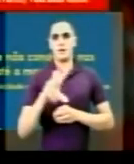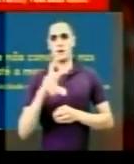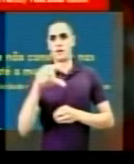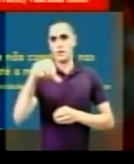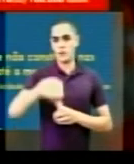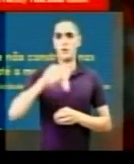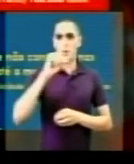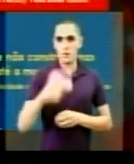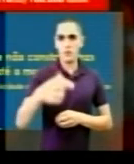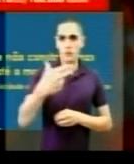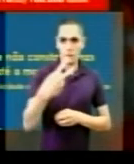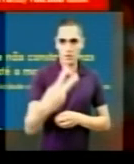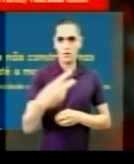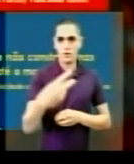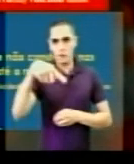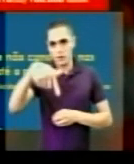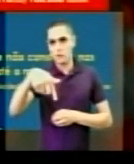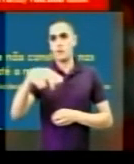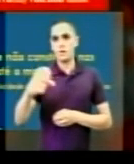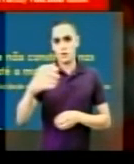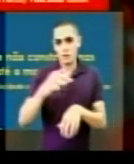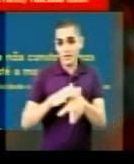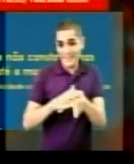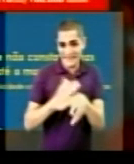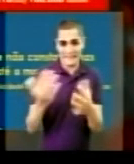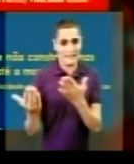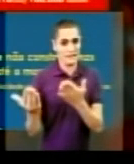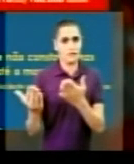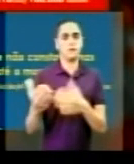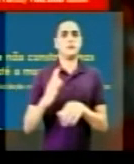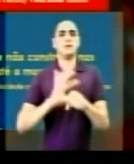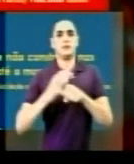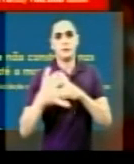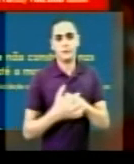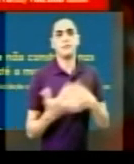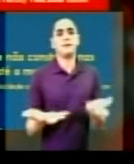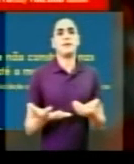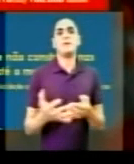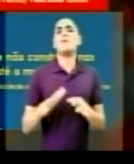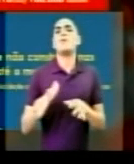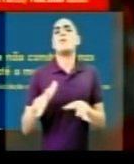159.272 pacientes suspeitos de coronavírus. Destes,